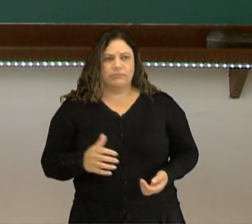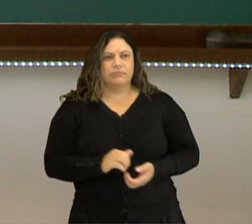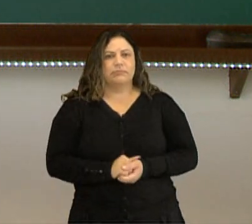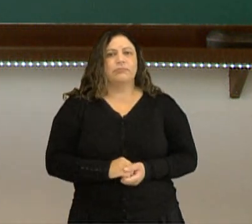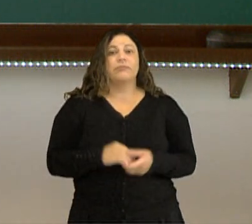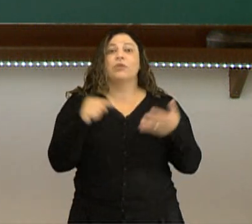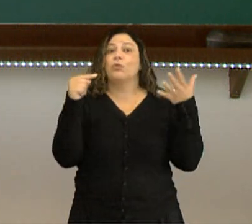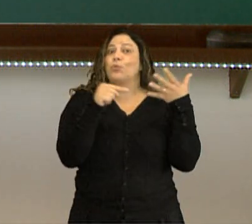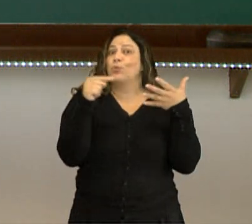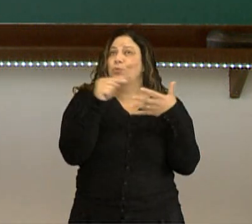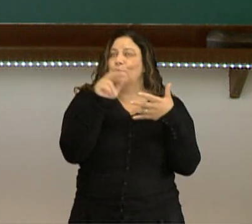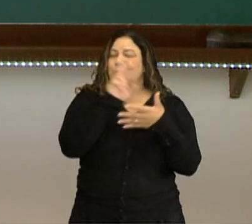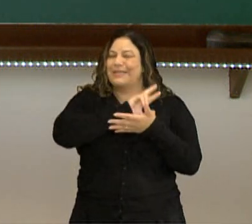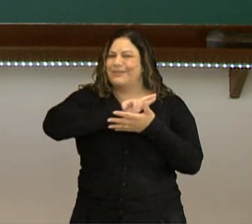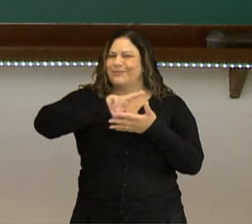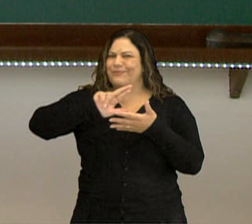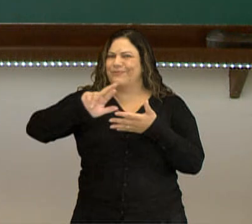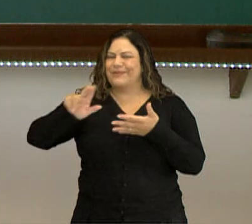ali, cuja